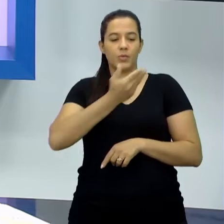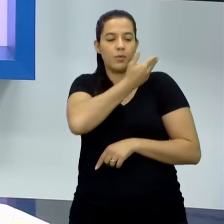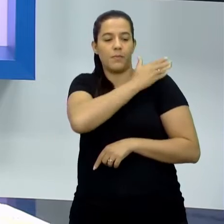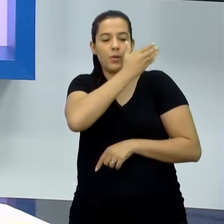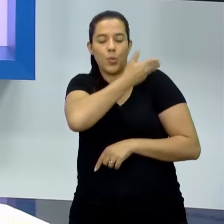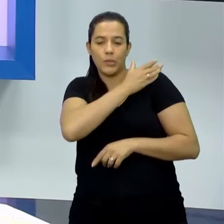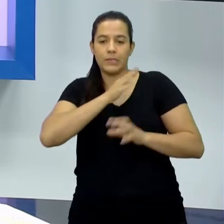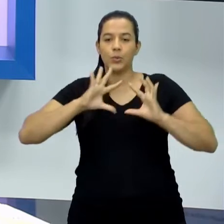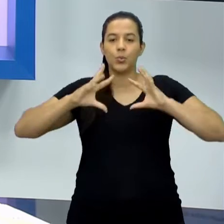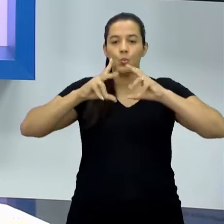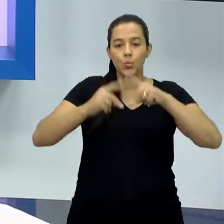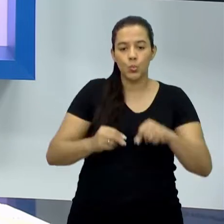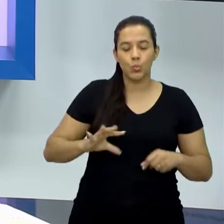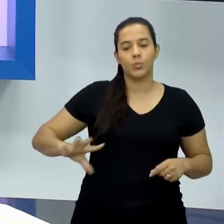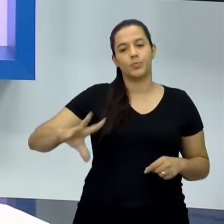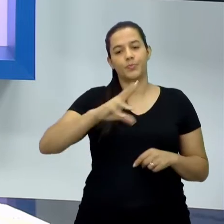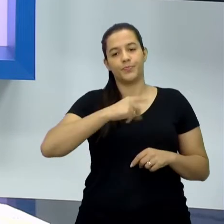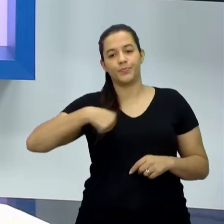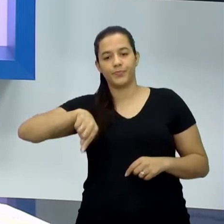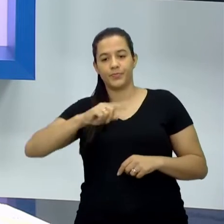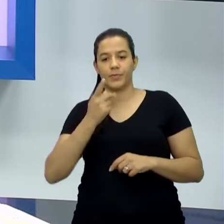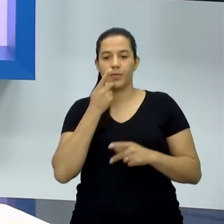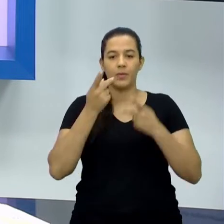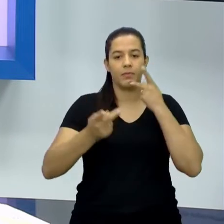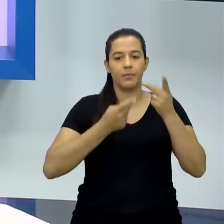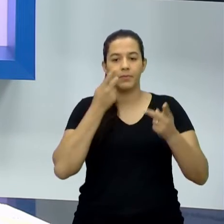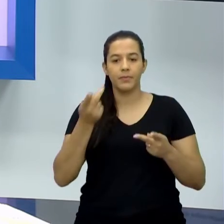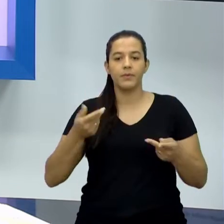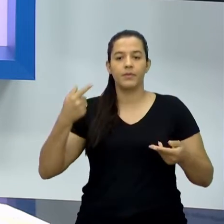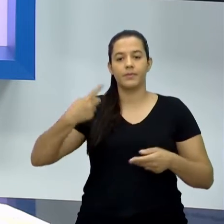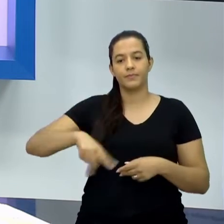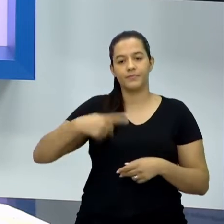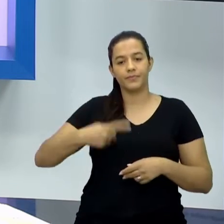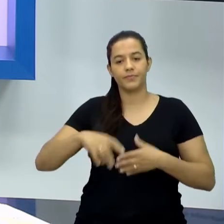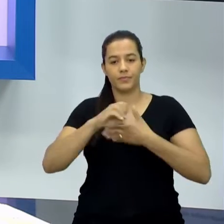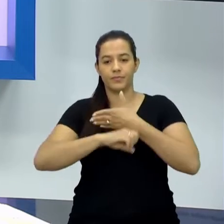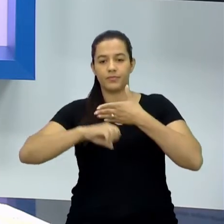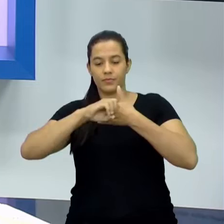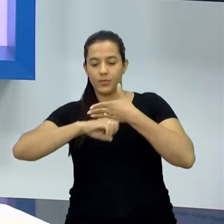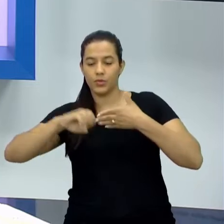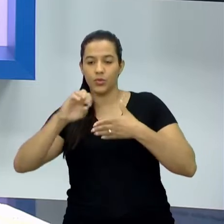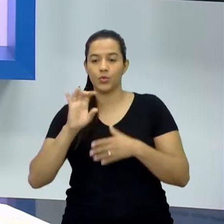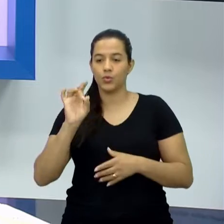só estudado aqui nas nossas aulas do Centro de Mídias, isso aí a gente vê